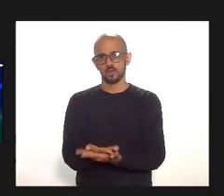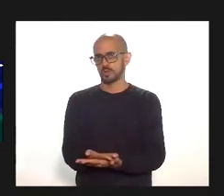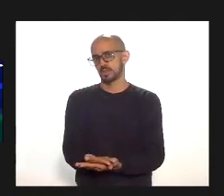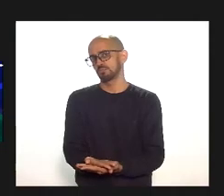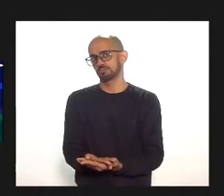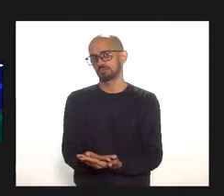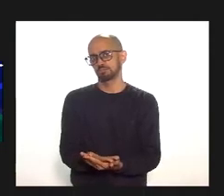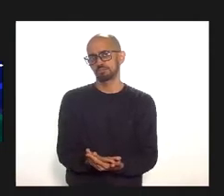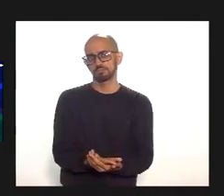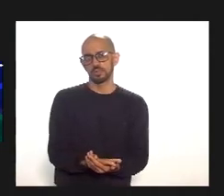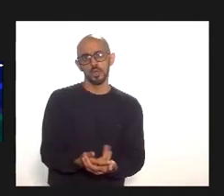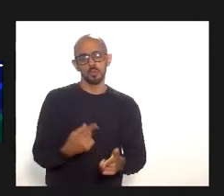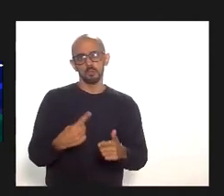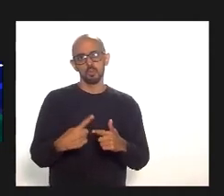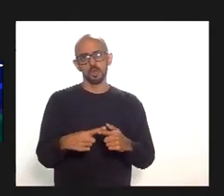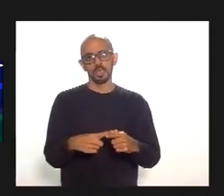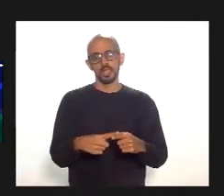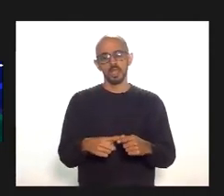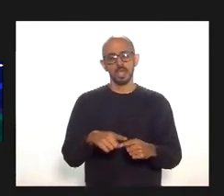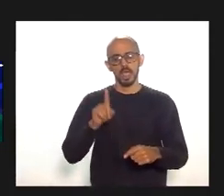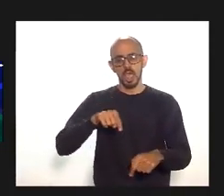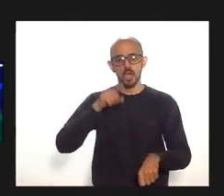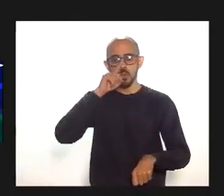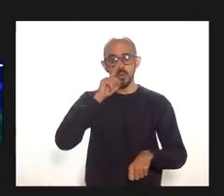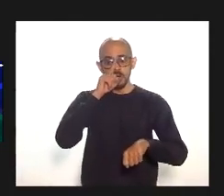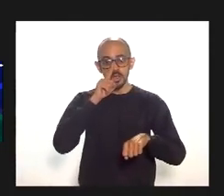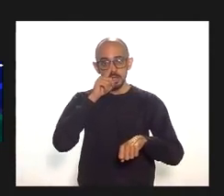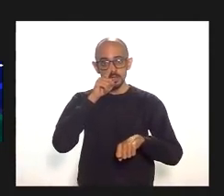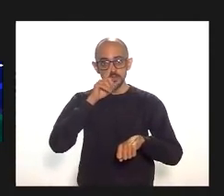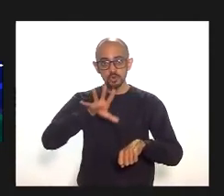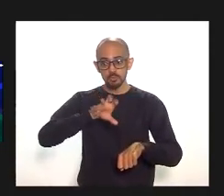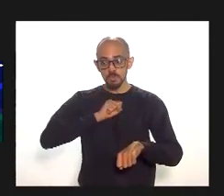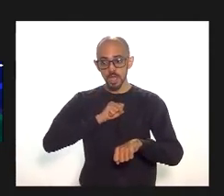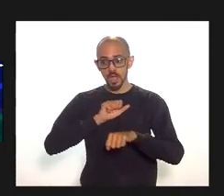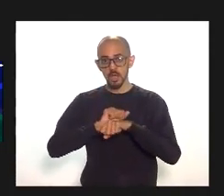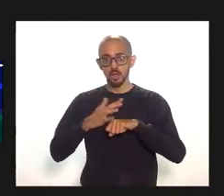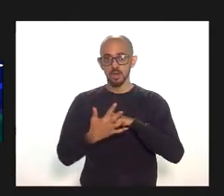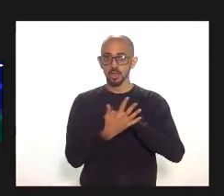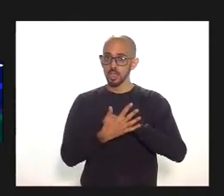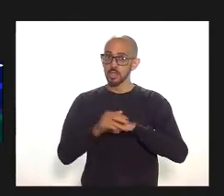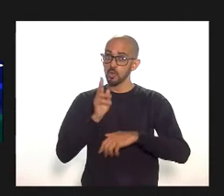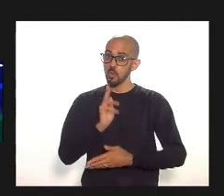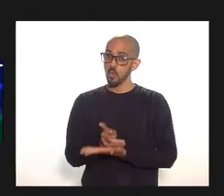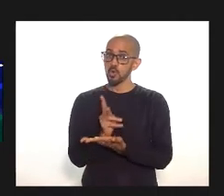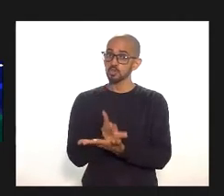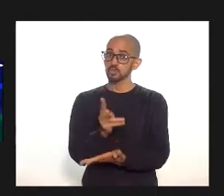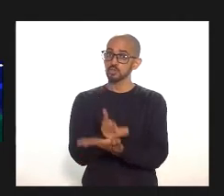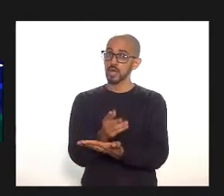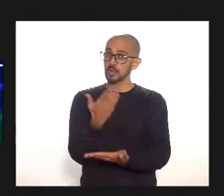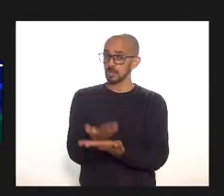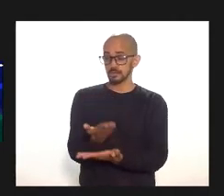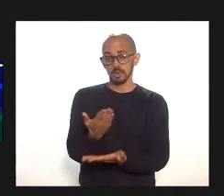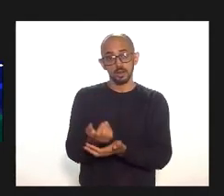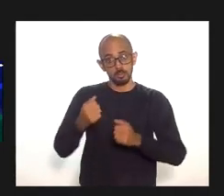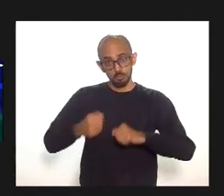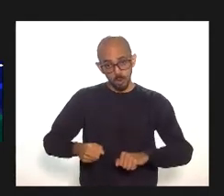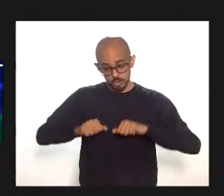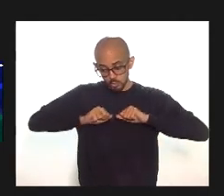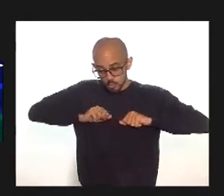interrompidas, porque são altos níveis de contágio e a manutenção das aulas pode significar a multiplicação,